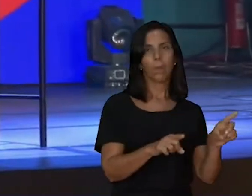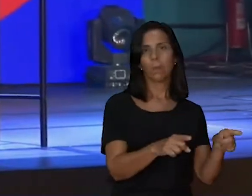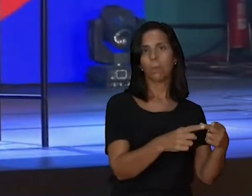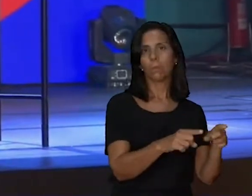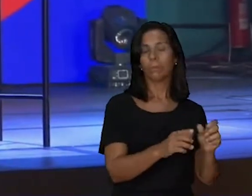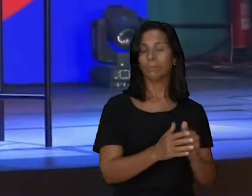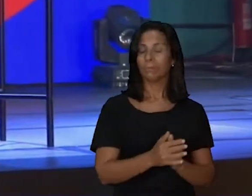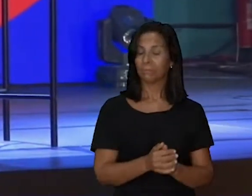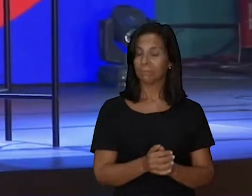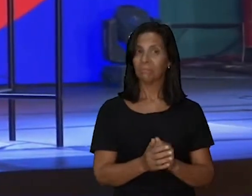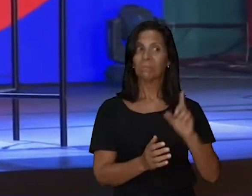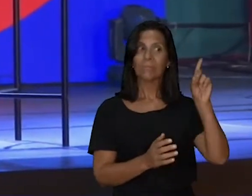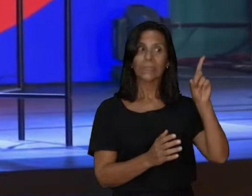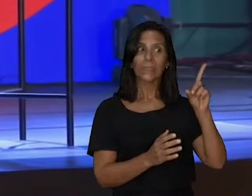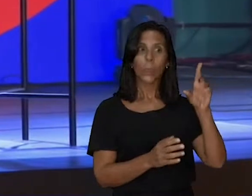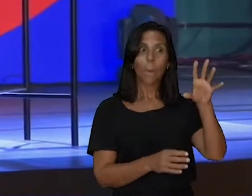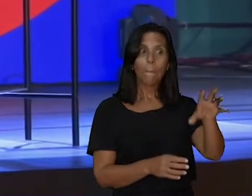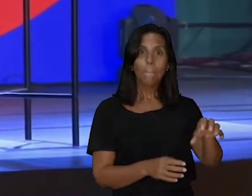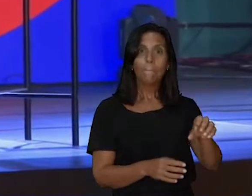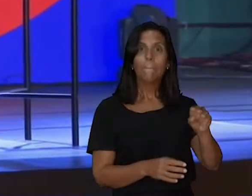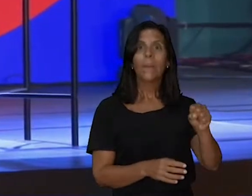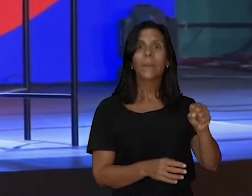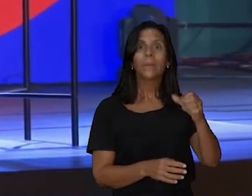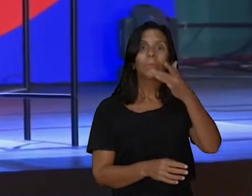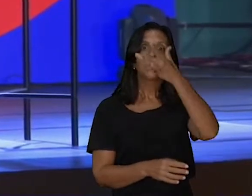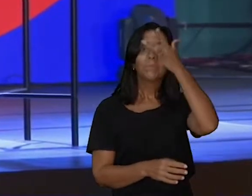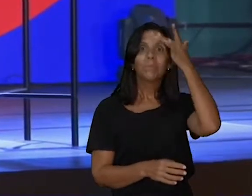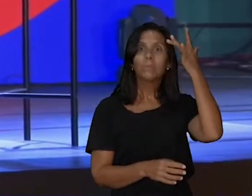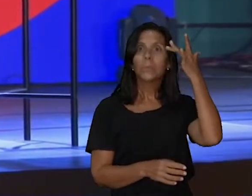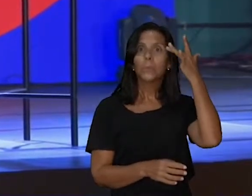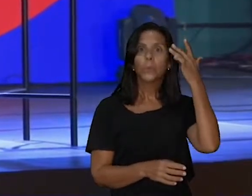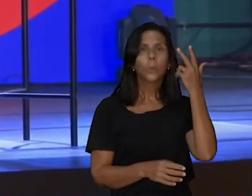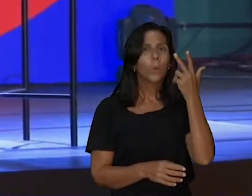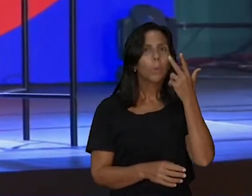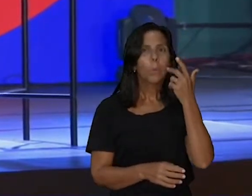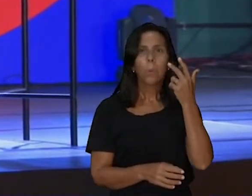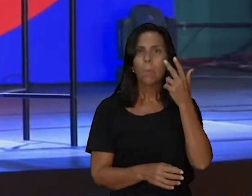comuns para fazer coisas extraordinárias.